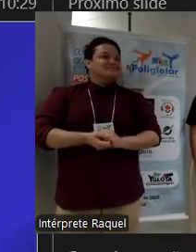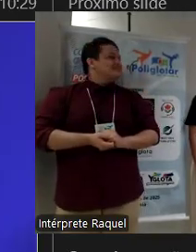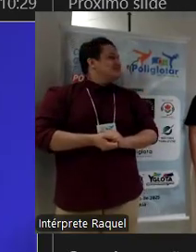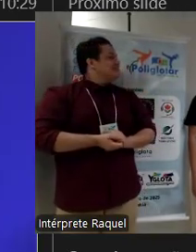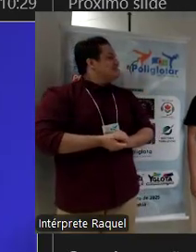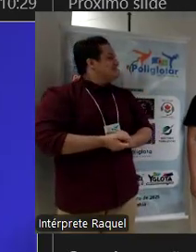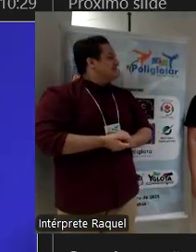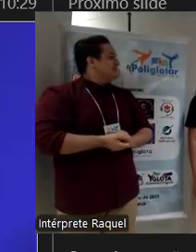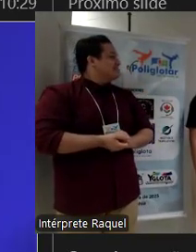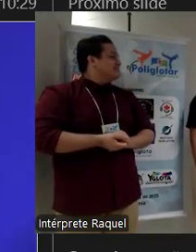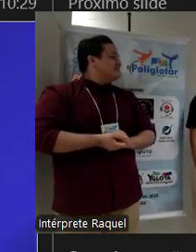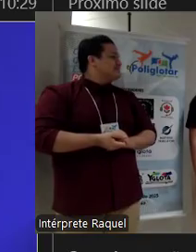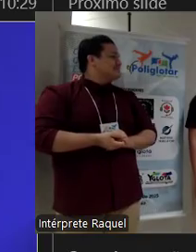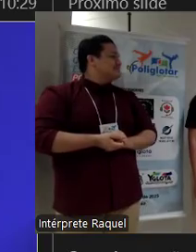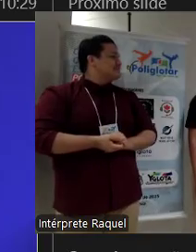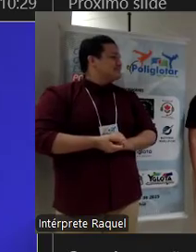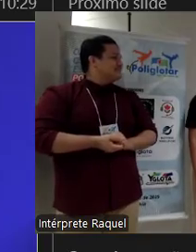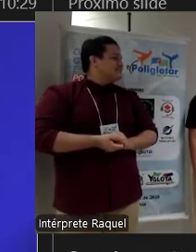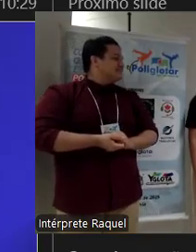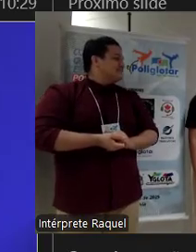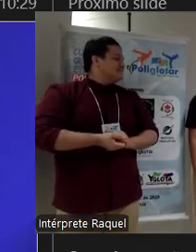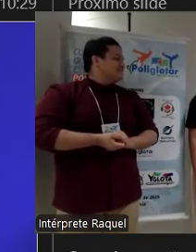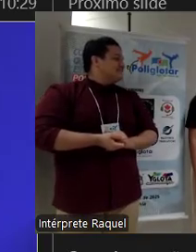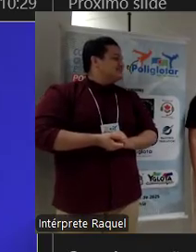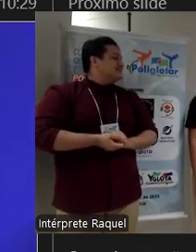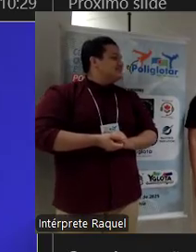Dá o play. Isso. Já que dá o play aqui.